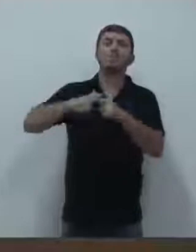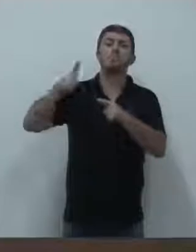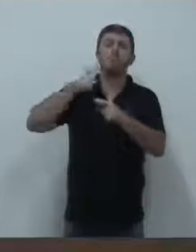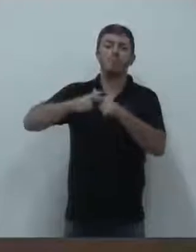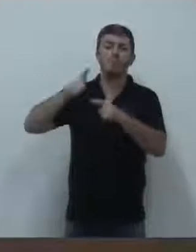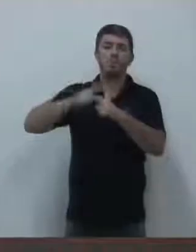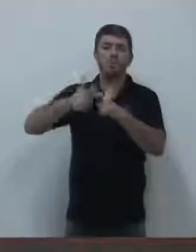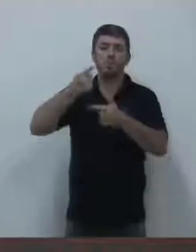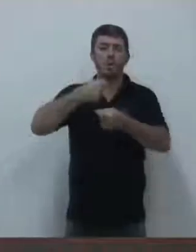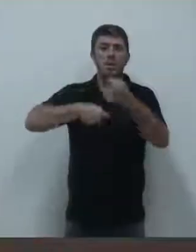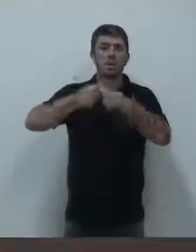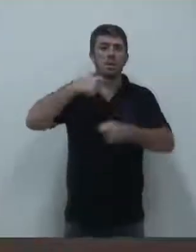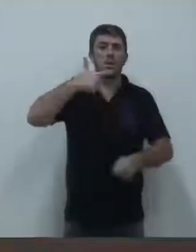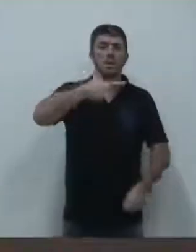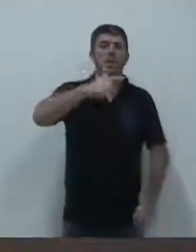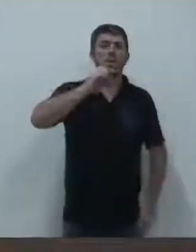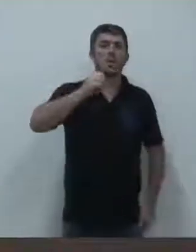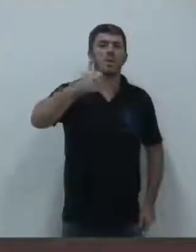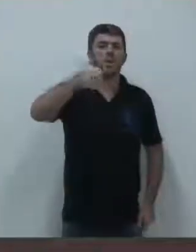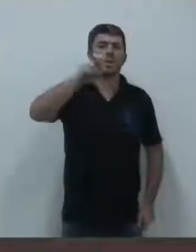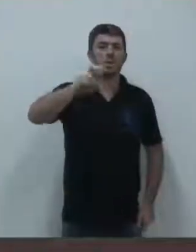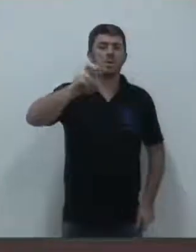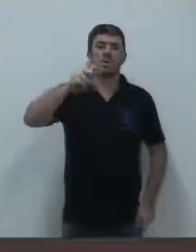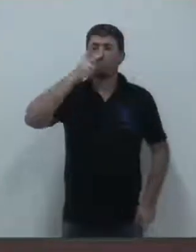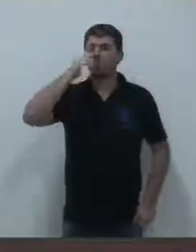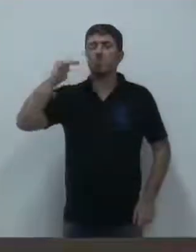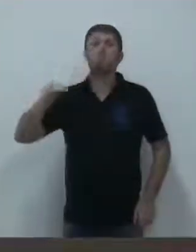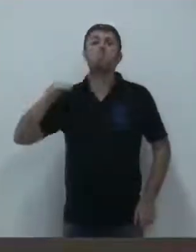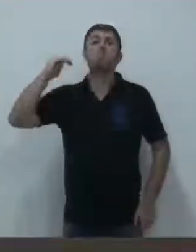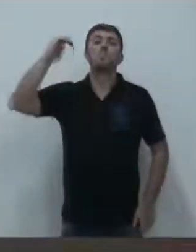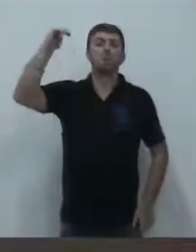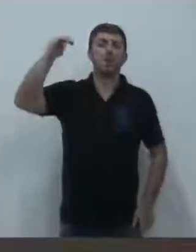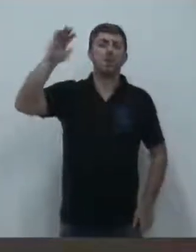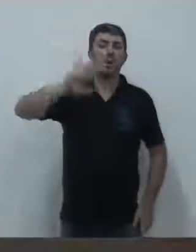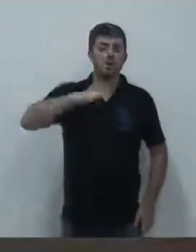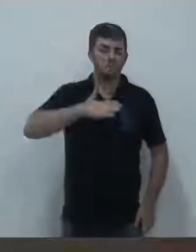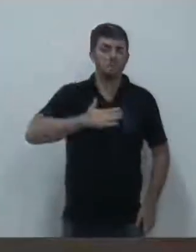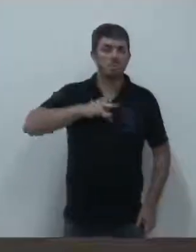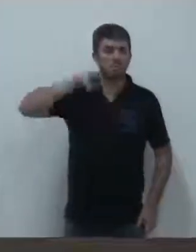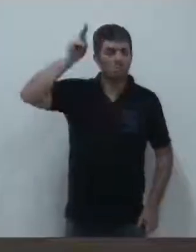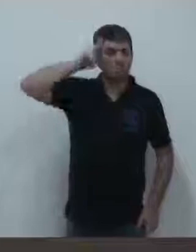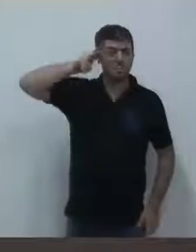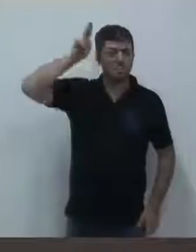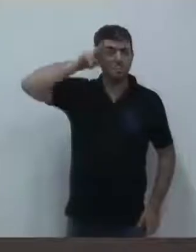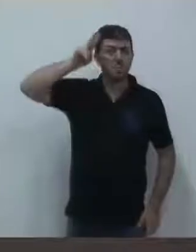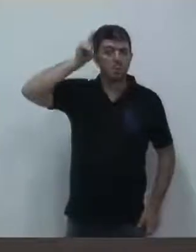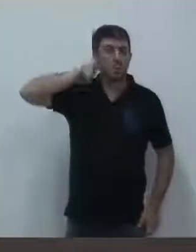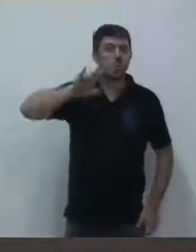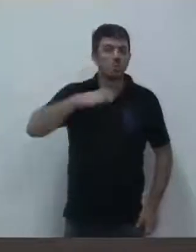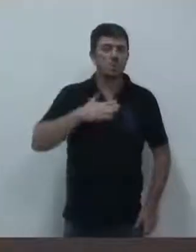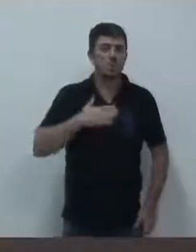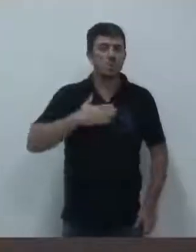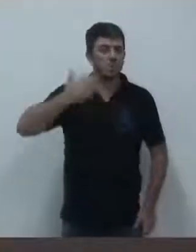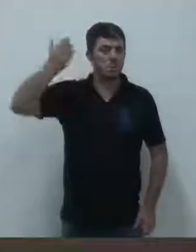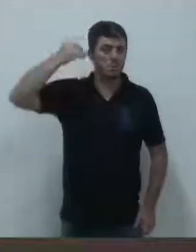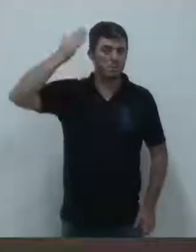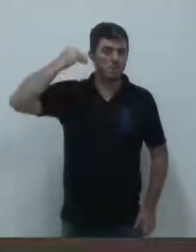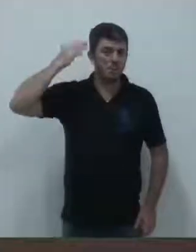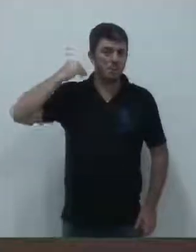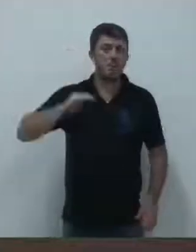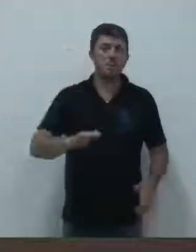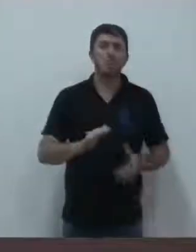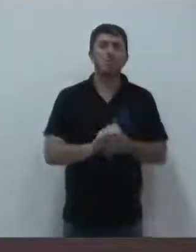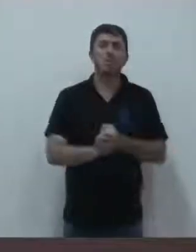causa maior. E eu lembro bem, por que eu acho que é tão importante, é uma técnica que eu venho repetidas vezes falando